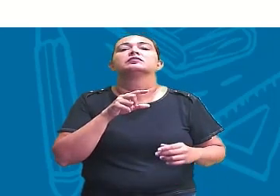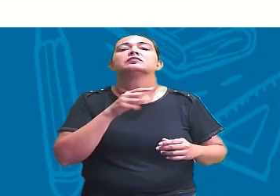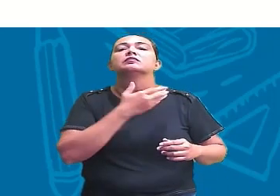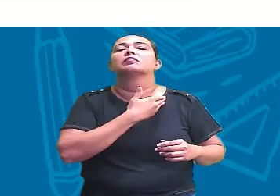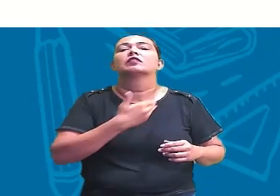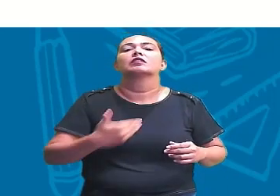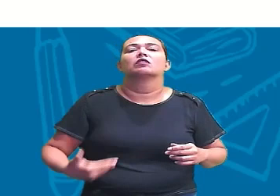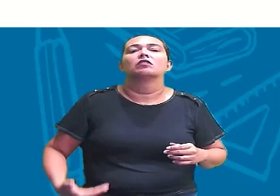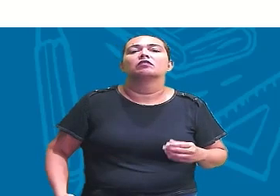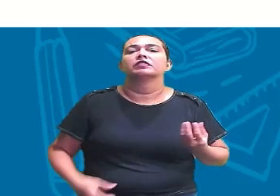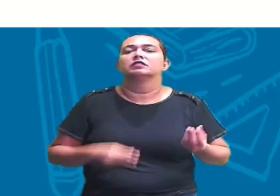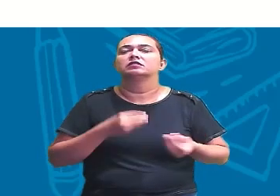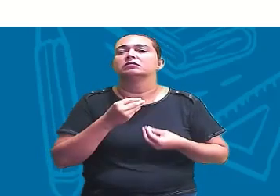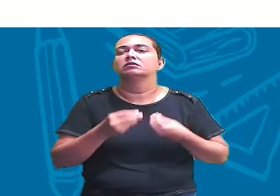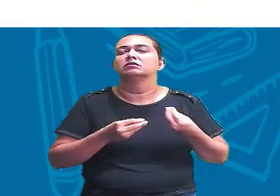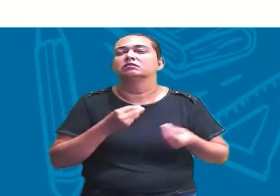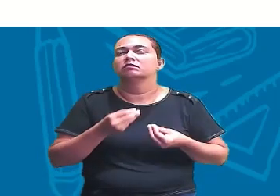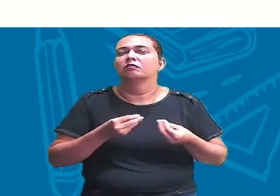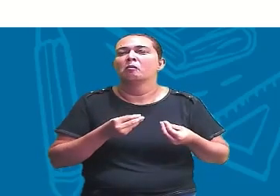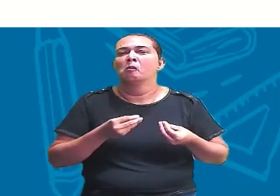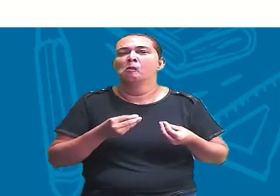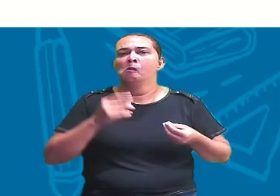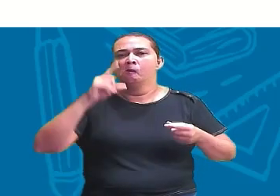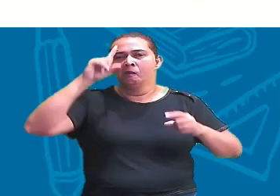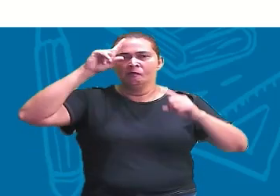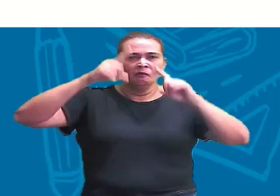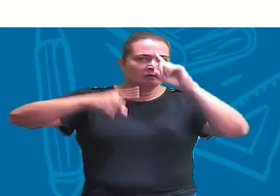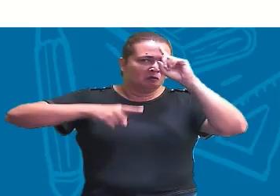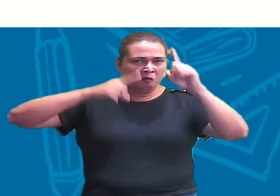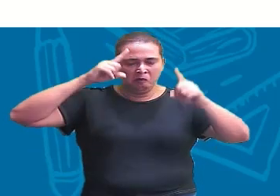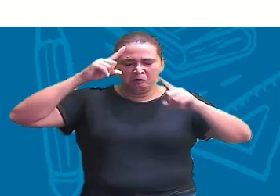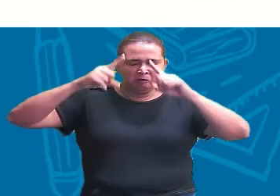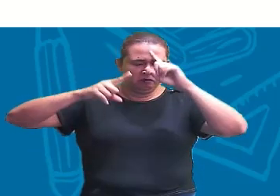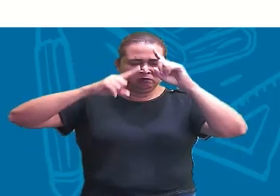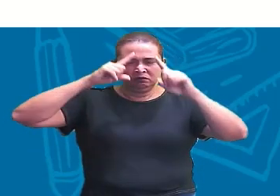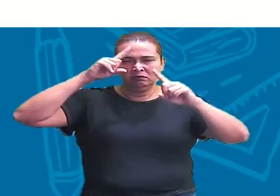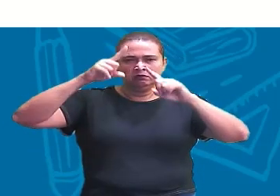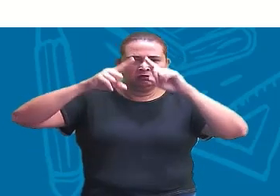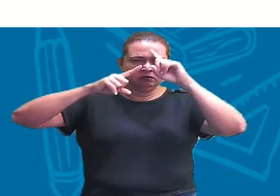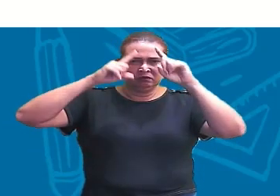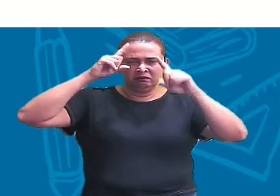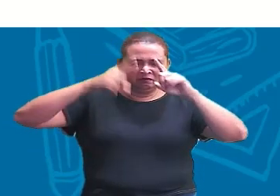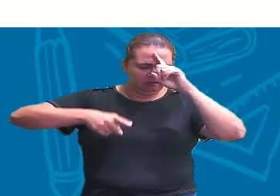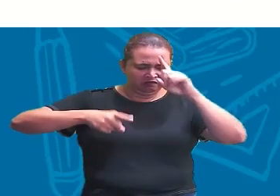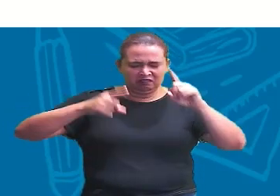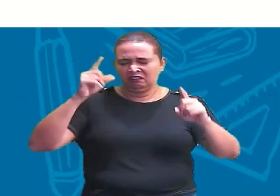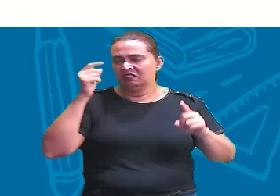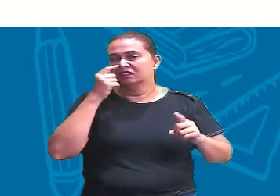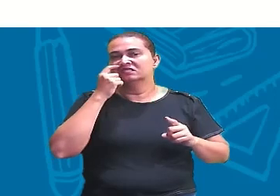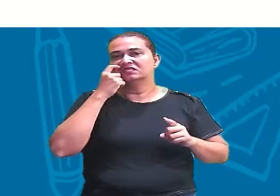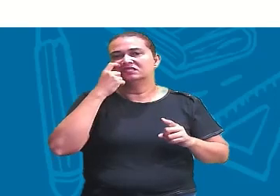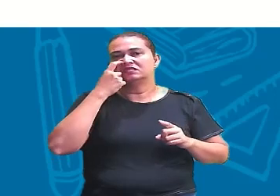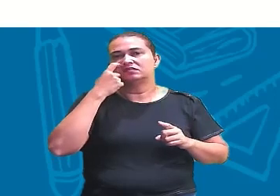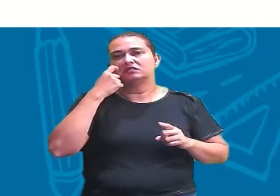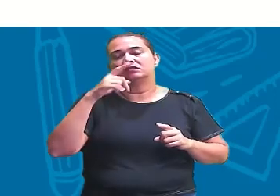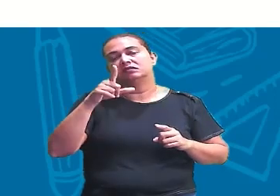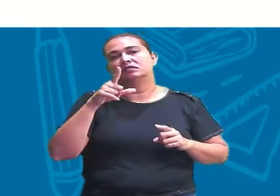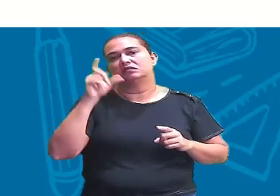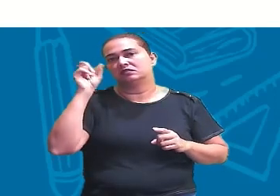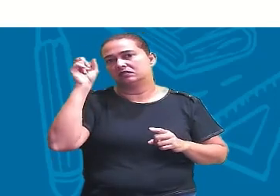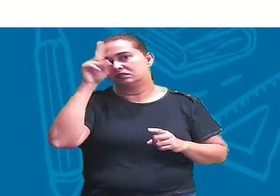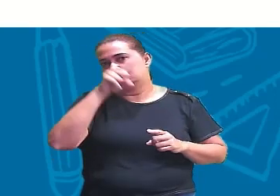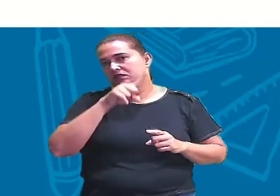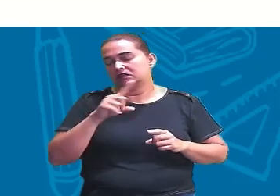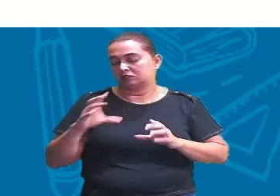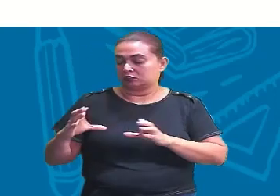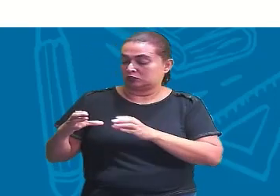XV, ele estava governando a França de uma forma muito, mas muito complicada, principalmente para o terceiro estado,